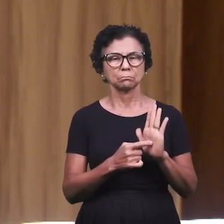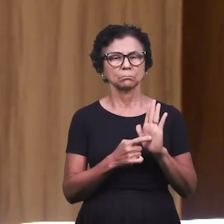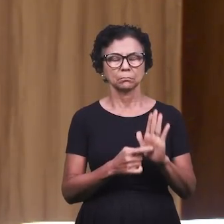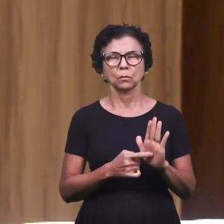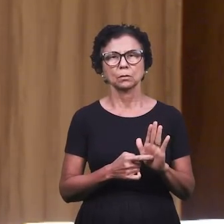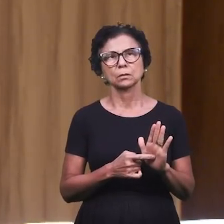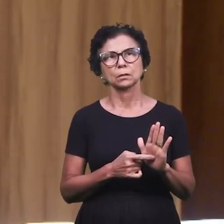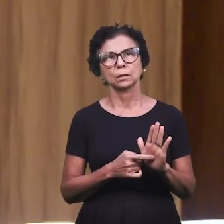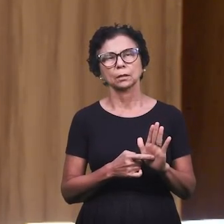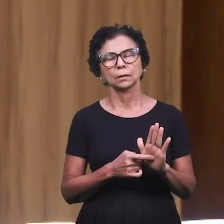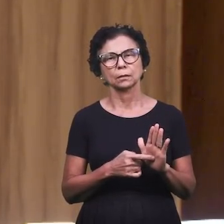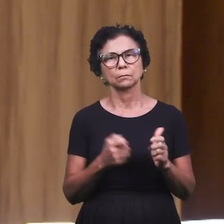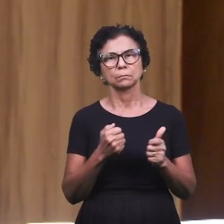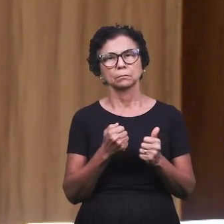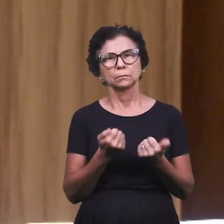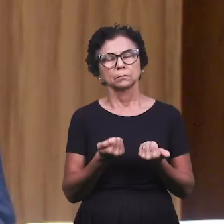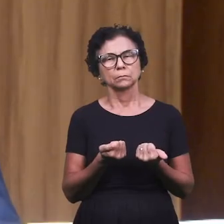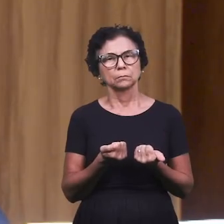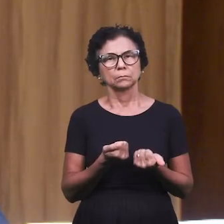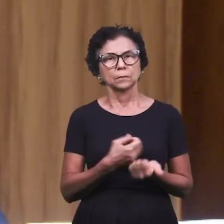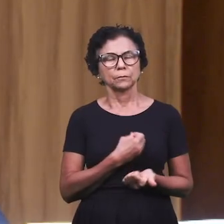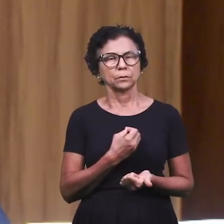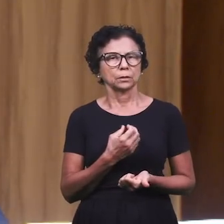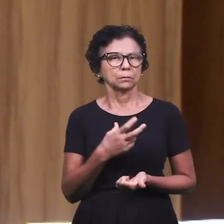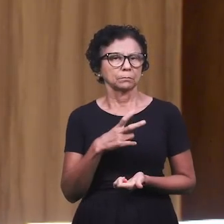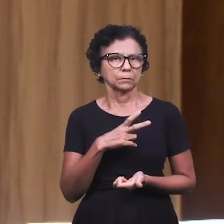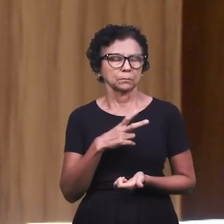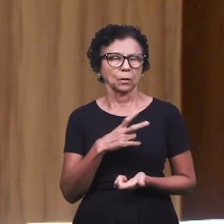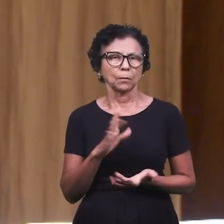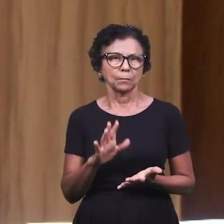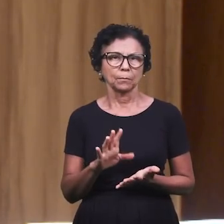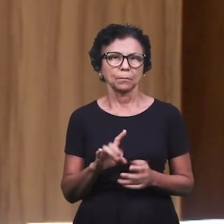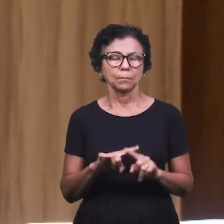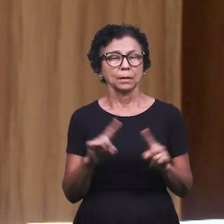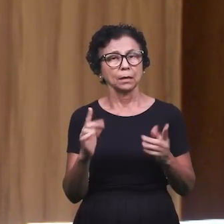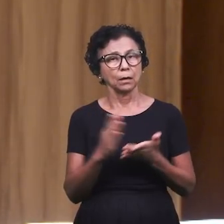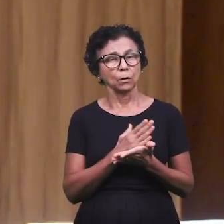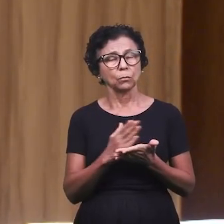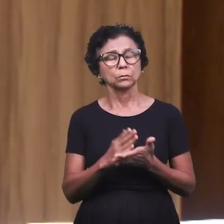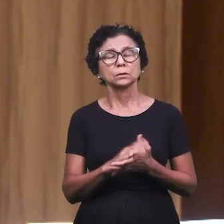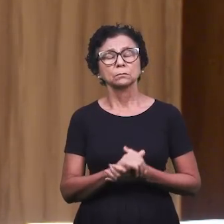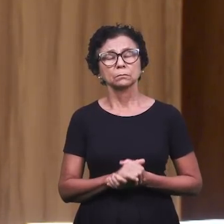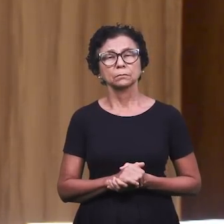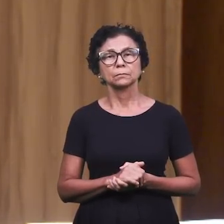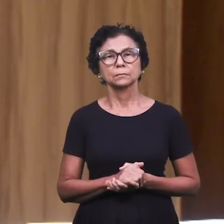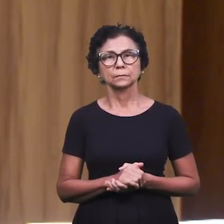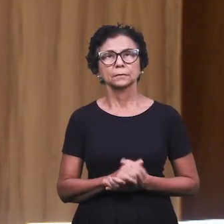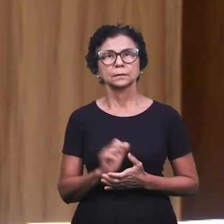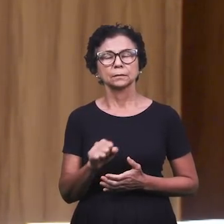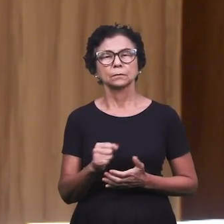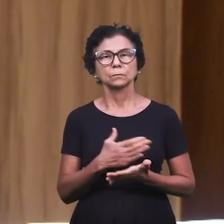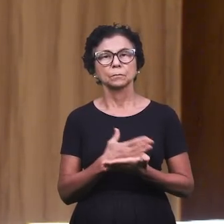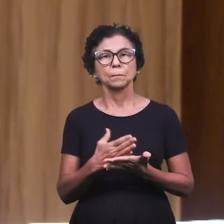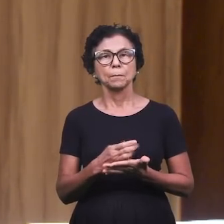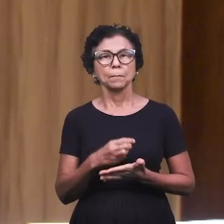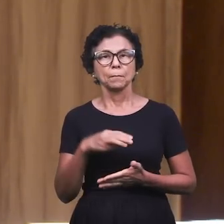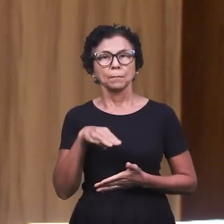sua vivência, no seu trabalho, né? Então, vamos aqui lembrar de alguns aqui. Vamos começar por